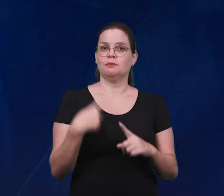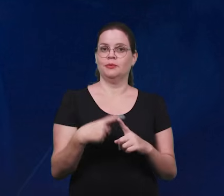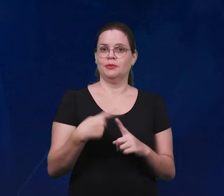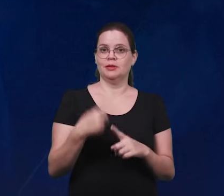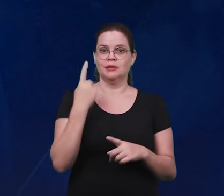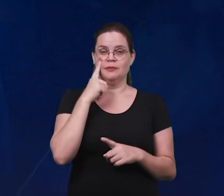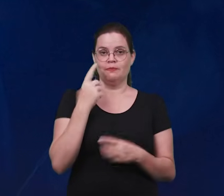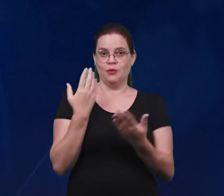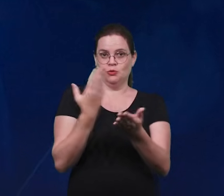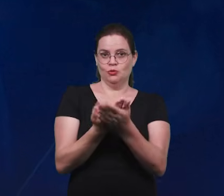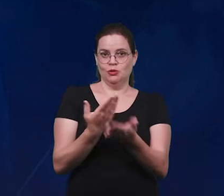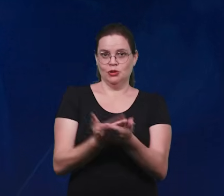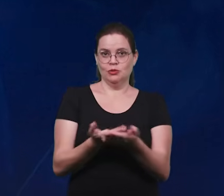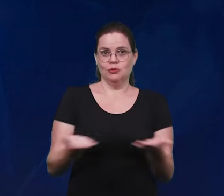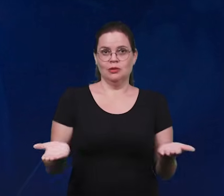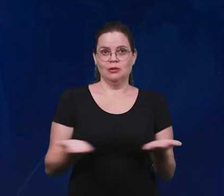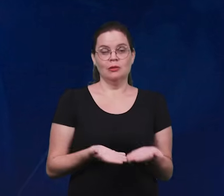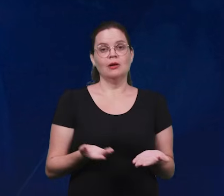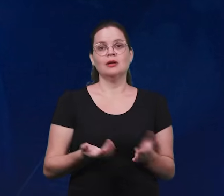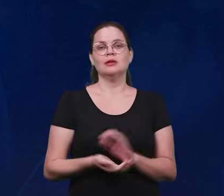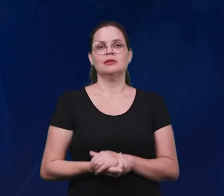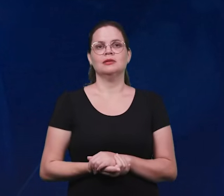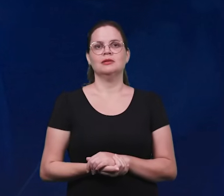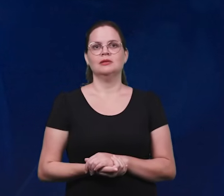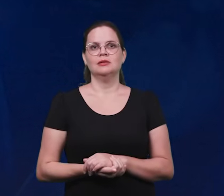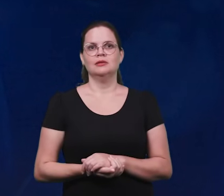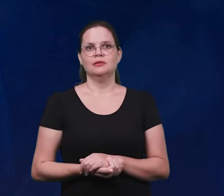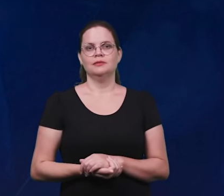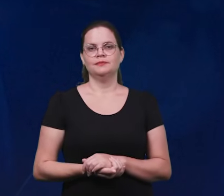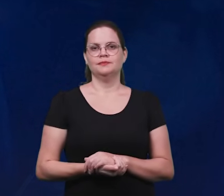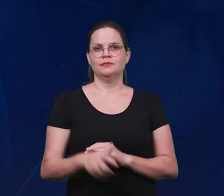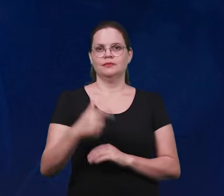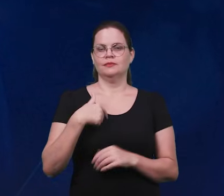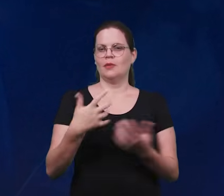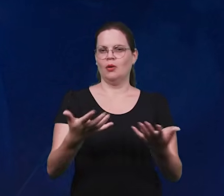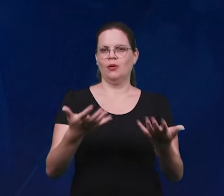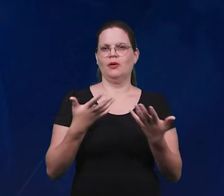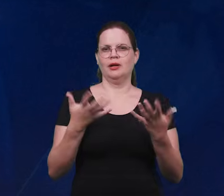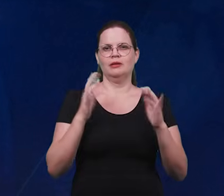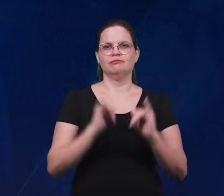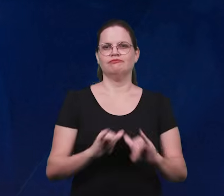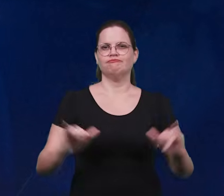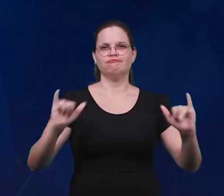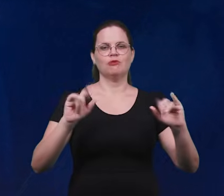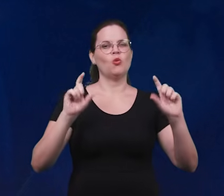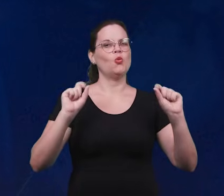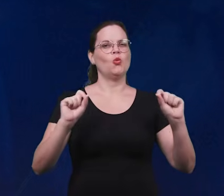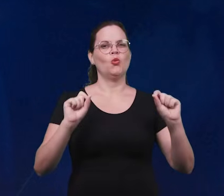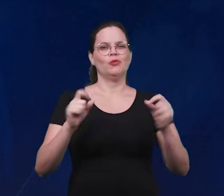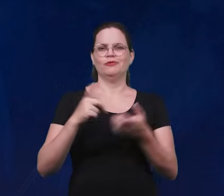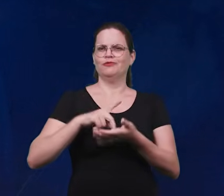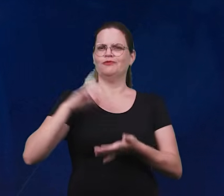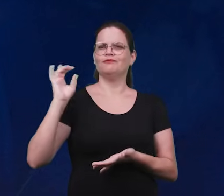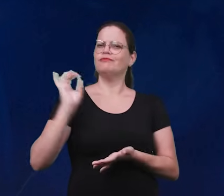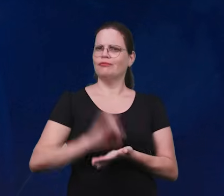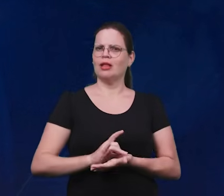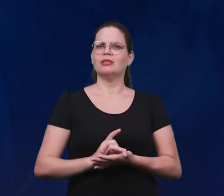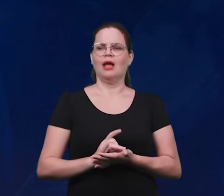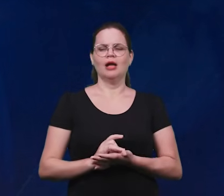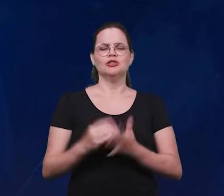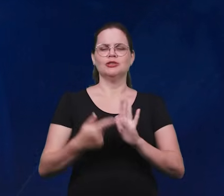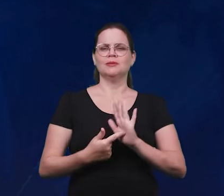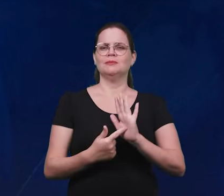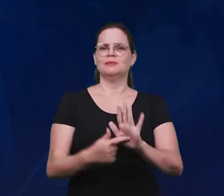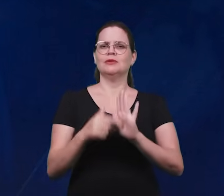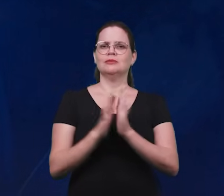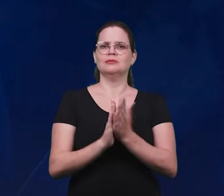altura deste estudo, eu gostaria de que me fosse permitido dizer uma verdade das Escrituras